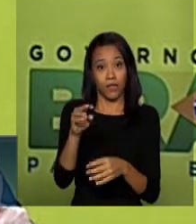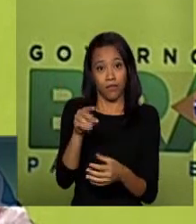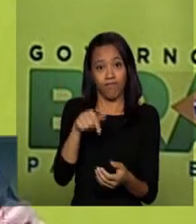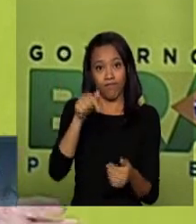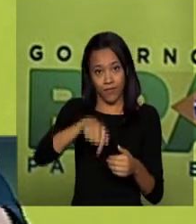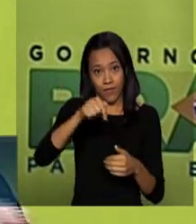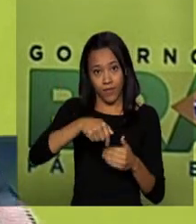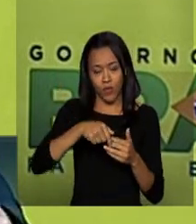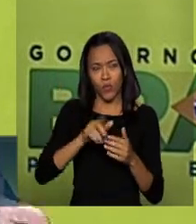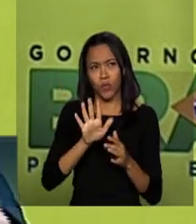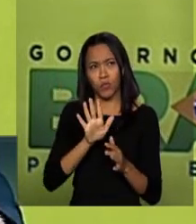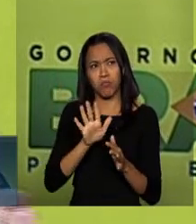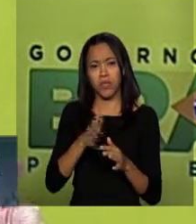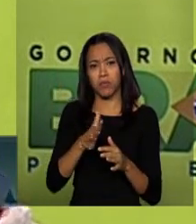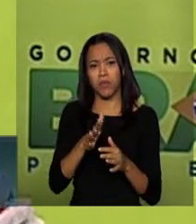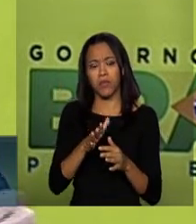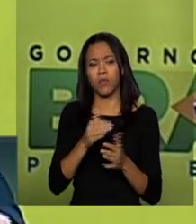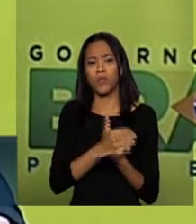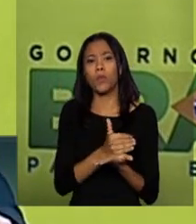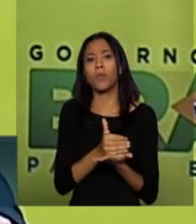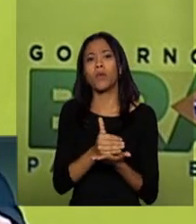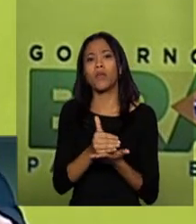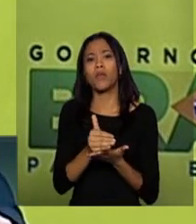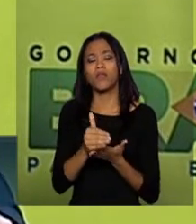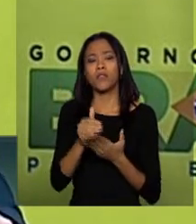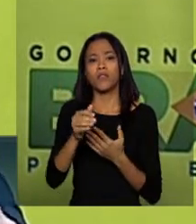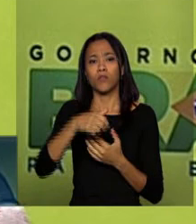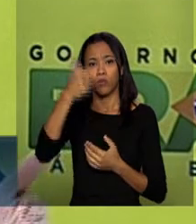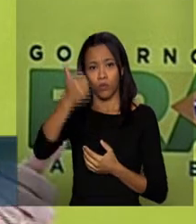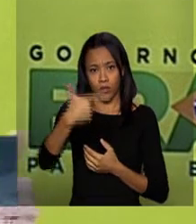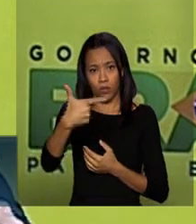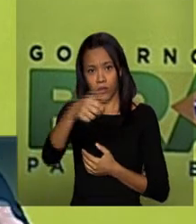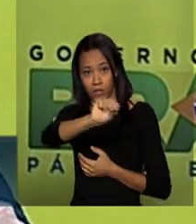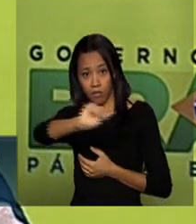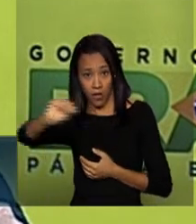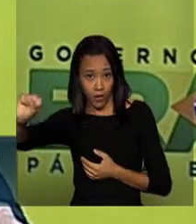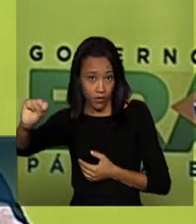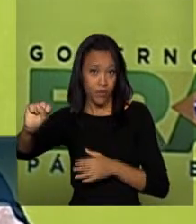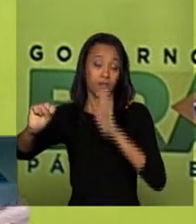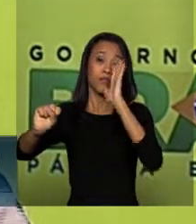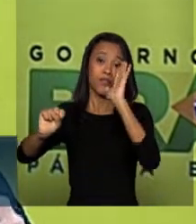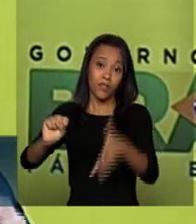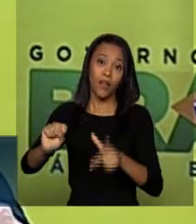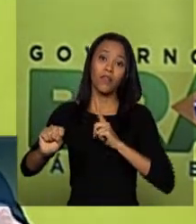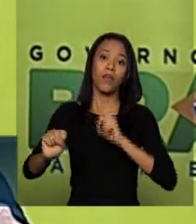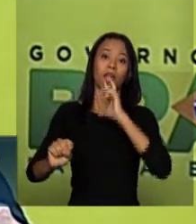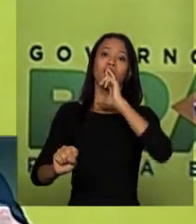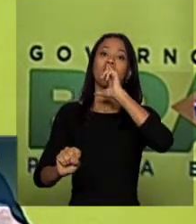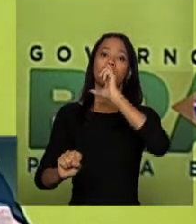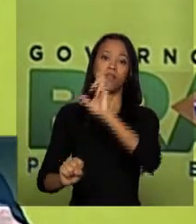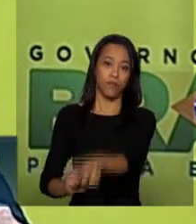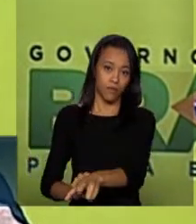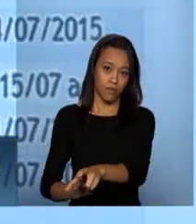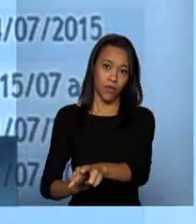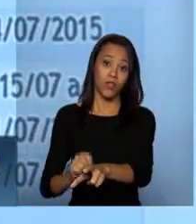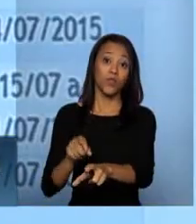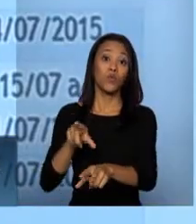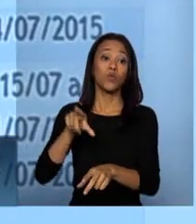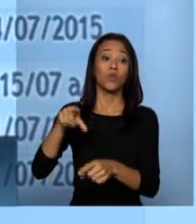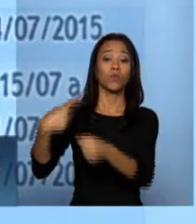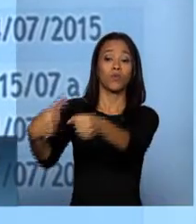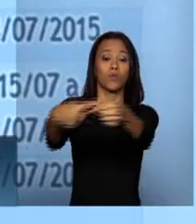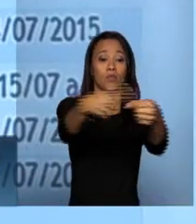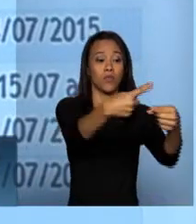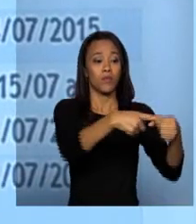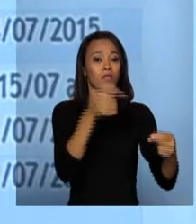no final, aí, no início do segundo semestre, a gente já tenha o resultado desses municípios para a